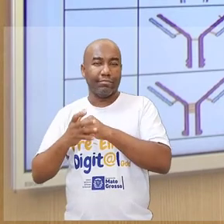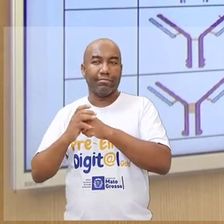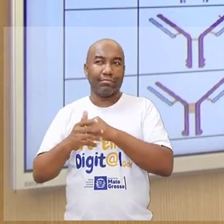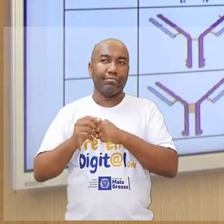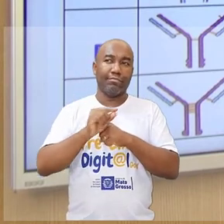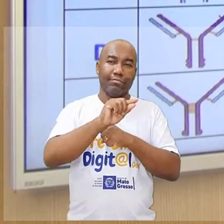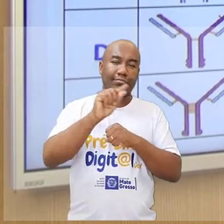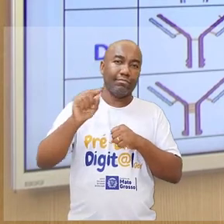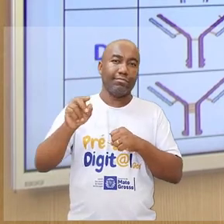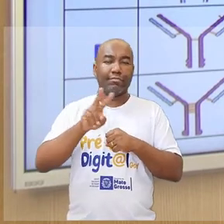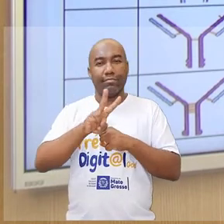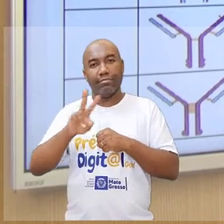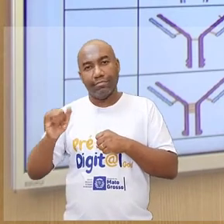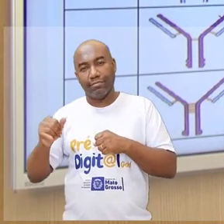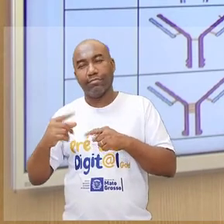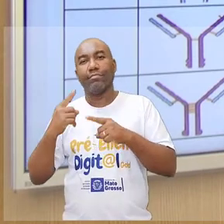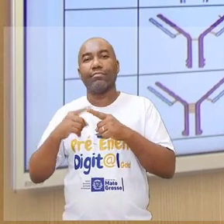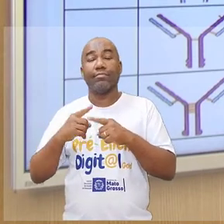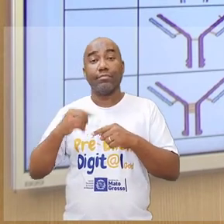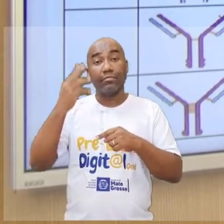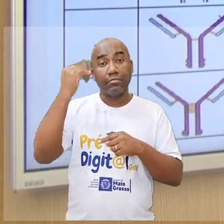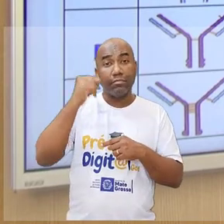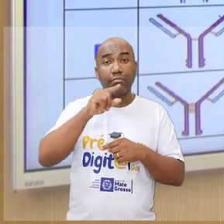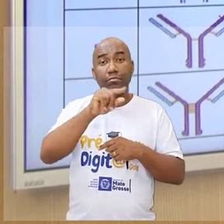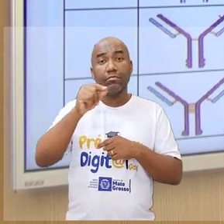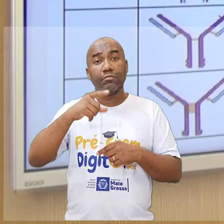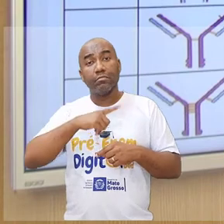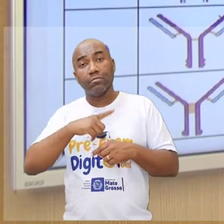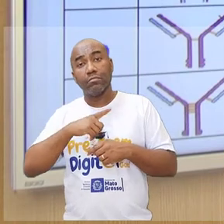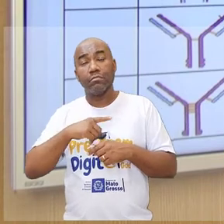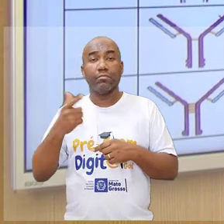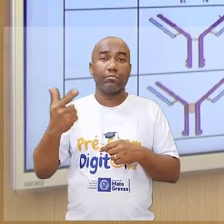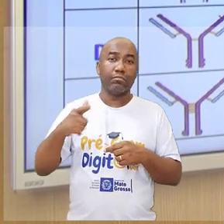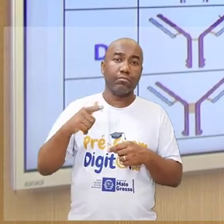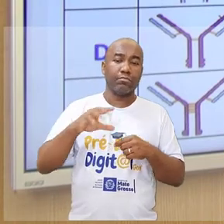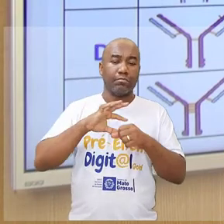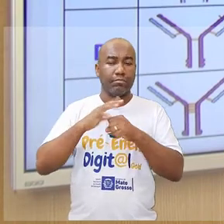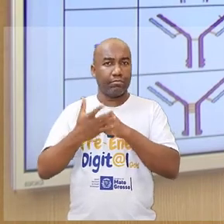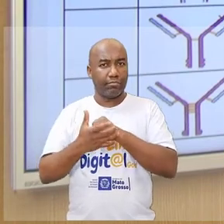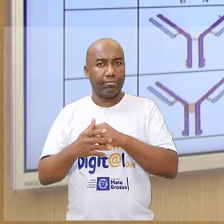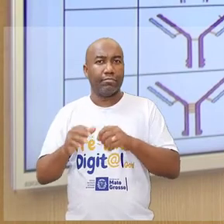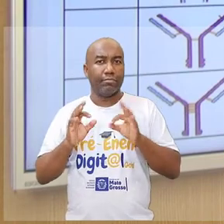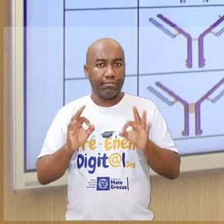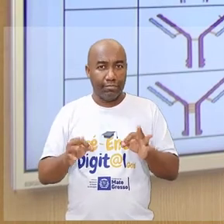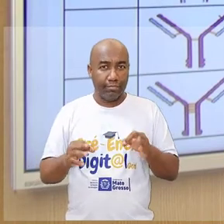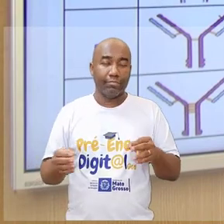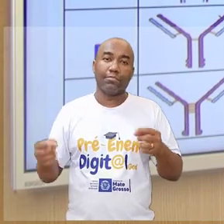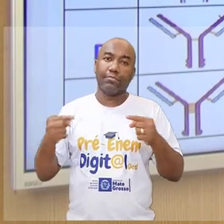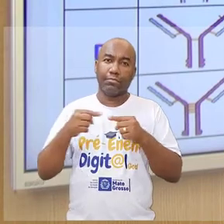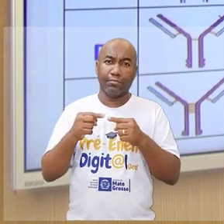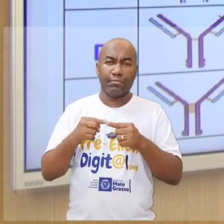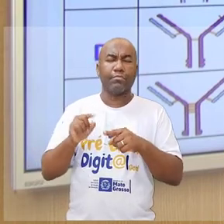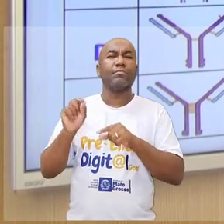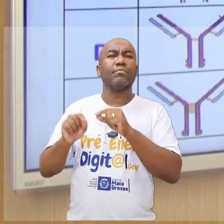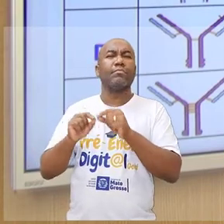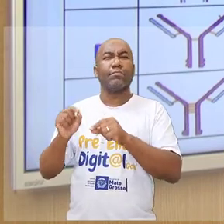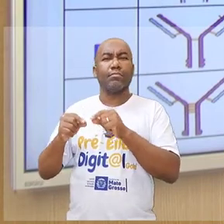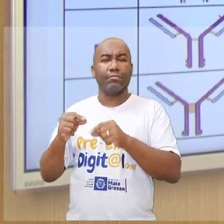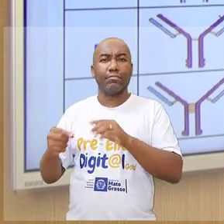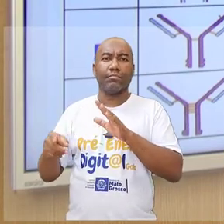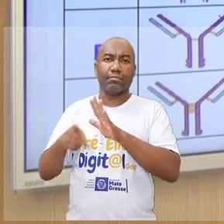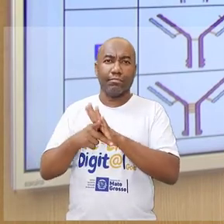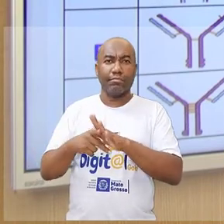tivemos ou se temos a doença, a COVID-19. Tá? Então, os anticorpos são proteínas